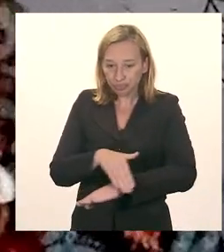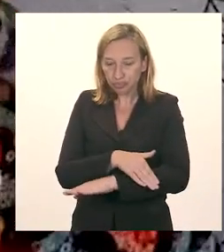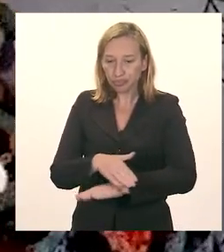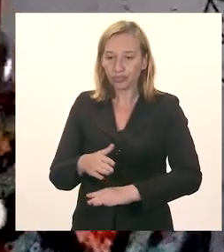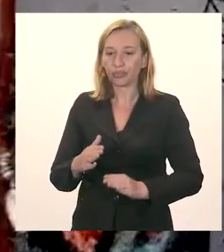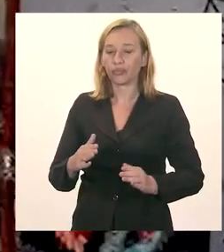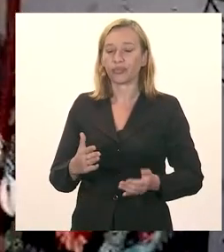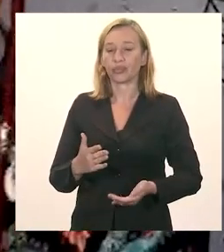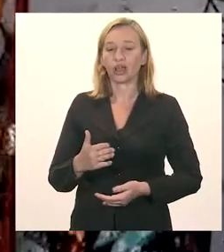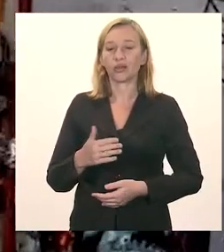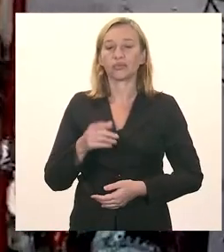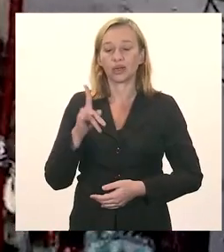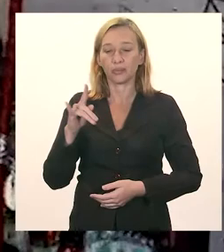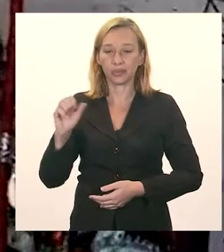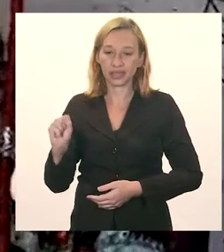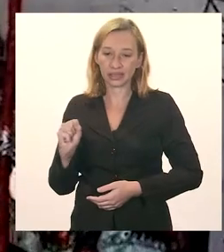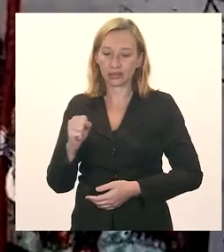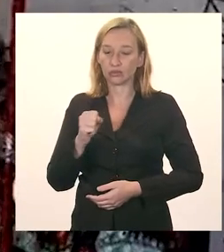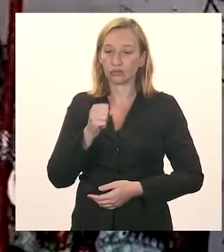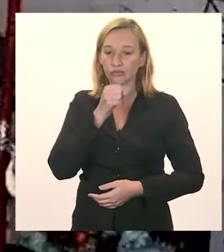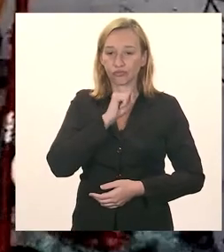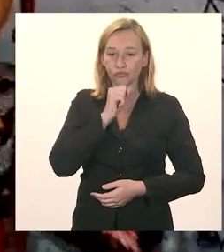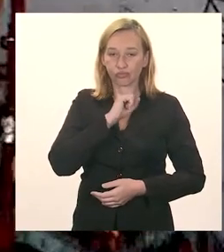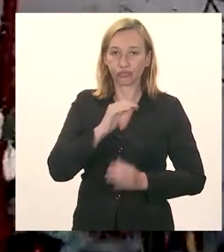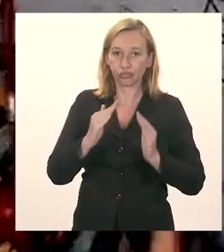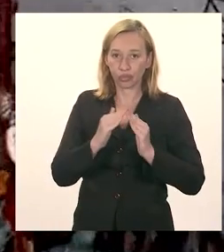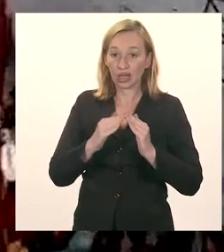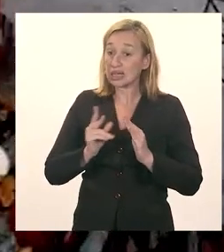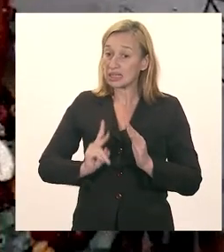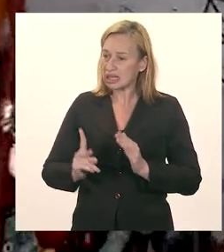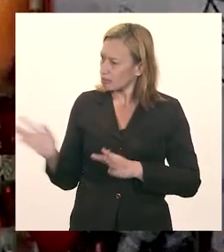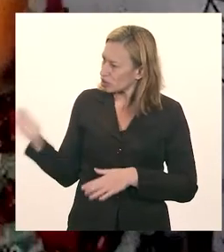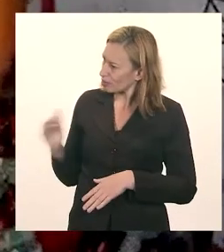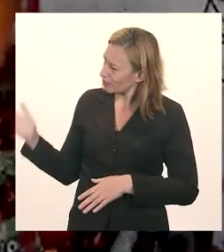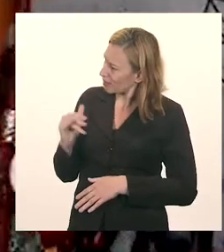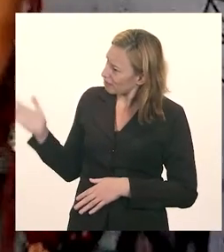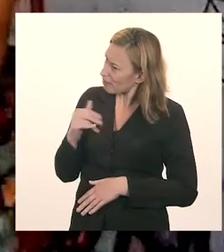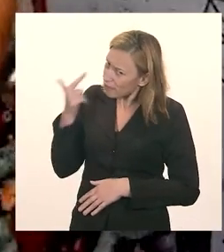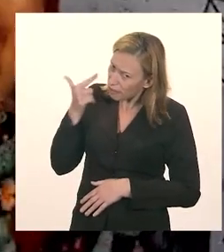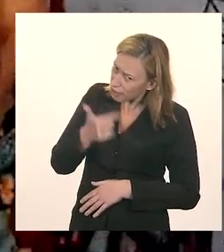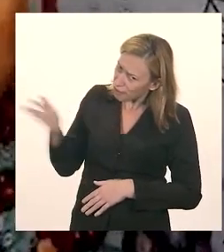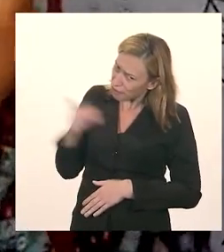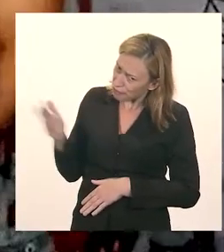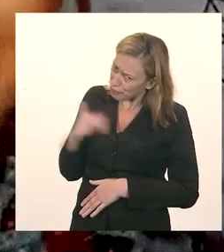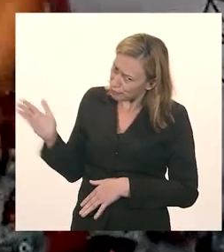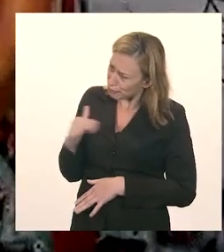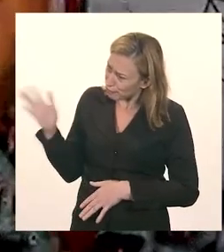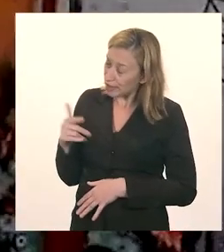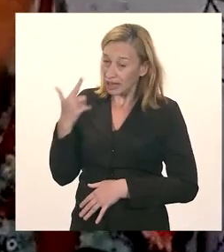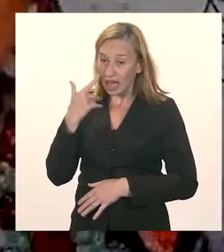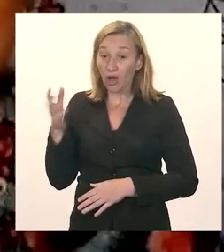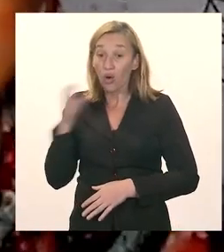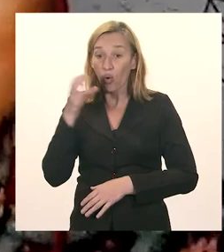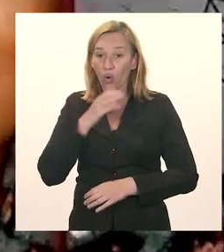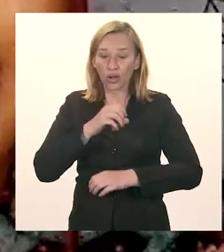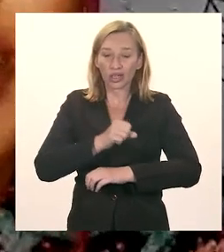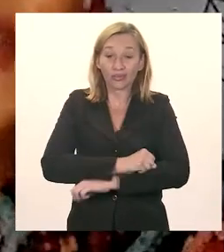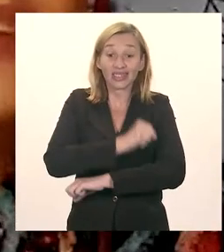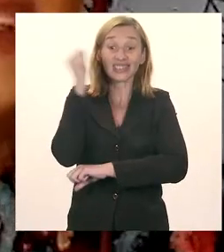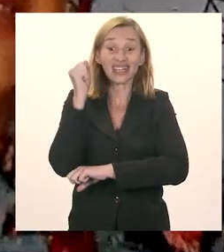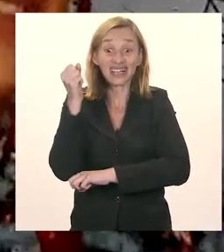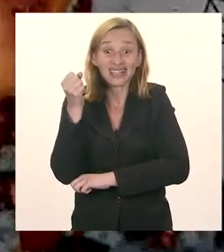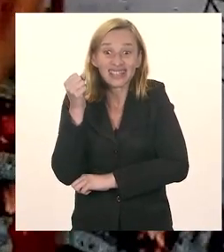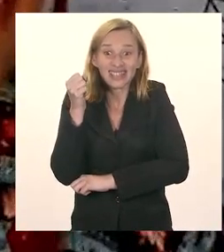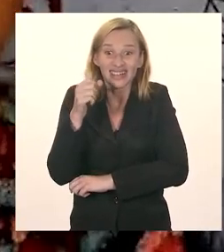ruas era essa rua que a minha bisavó morava. Então, ela sempre corria. Vem ver, menina, vem ver aqui. Então, eu corria para a